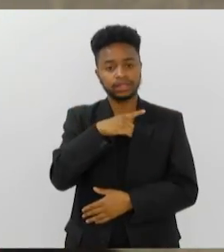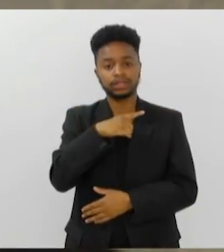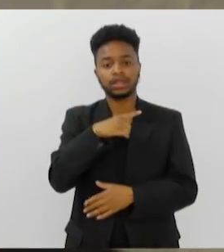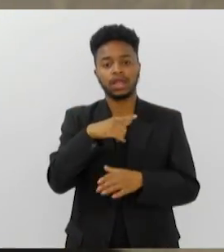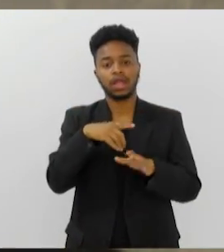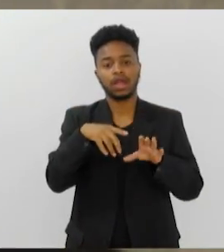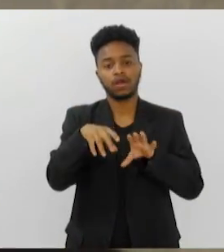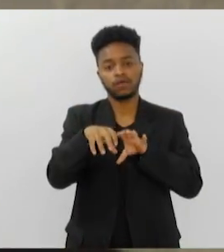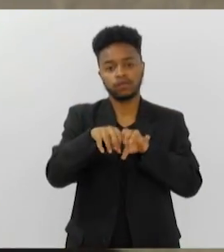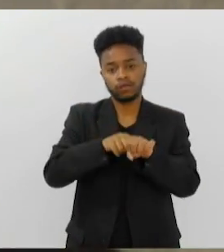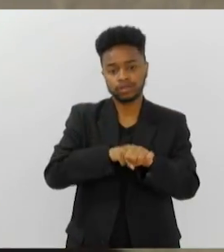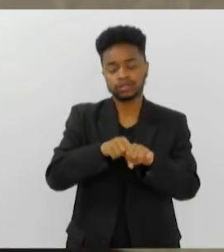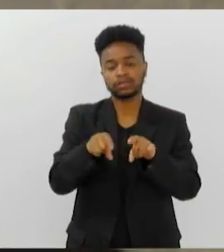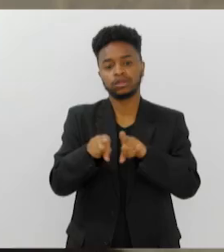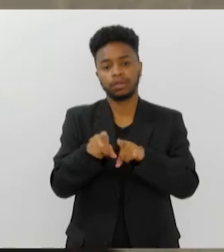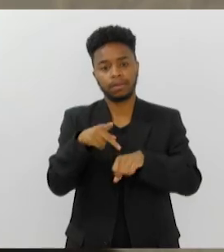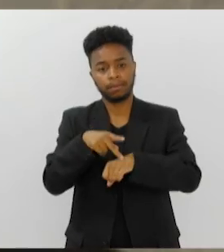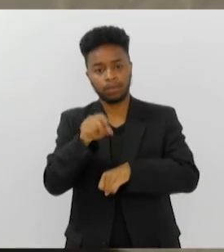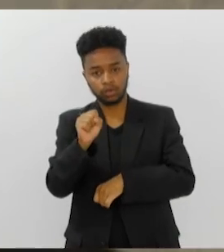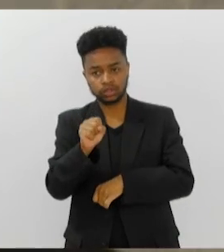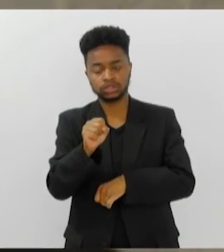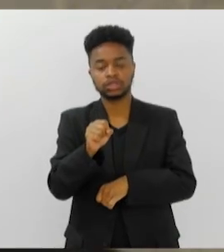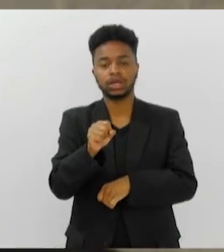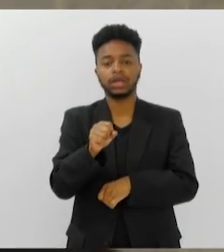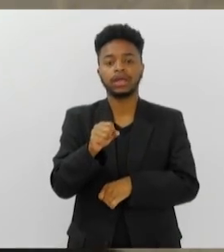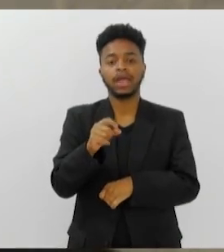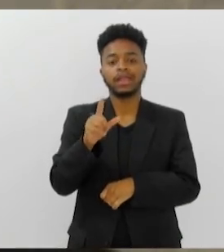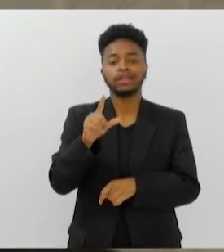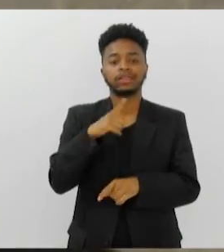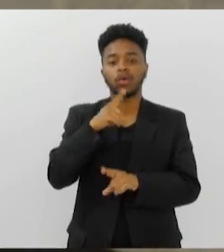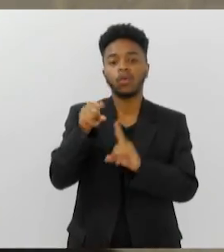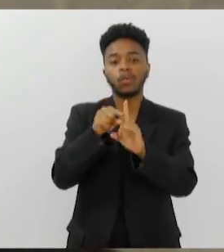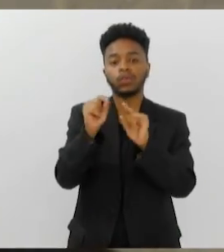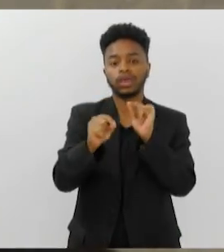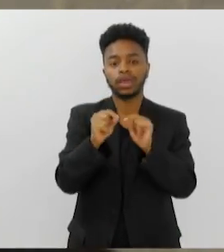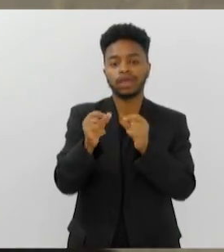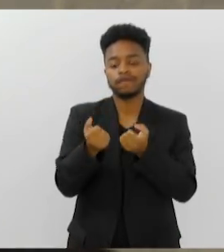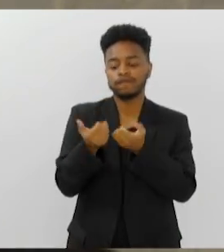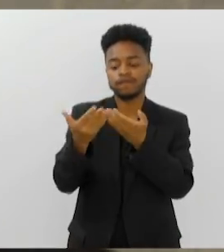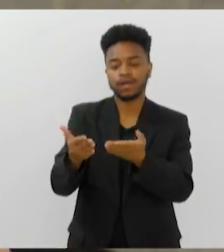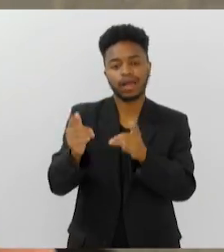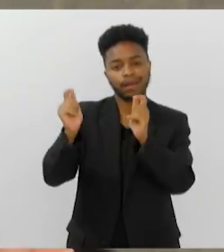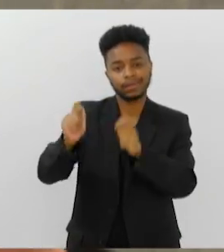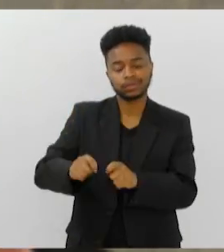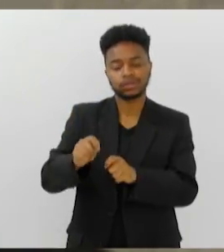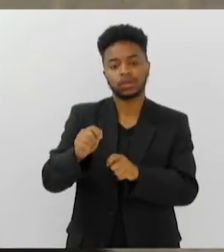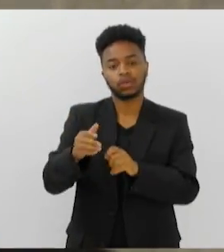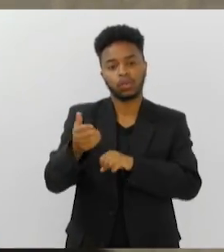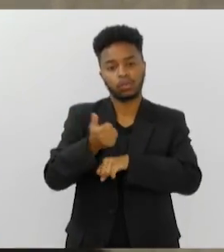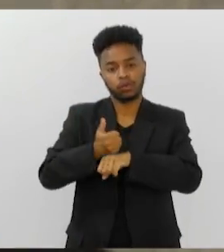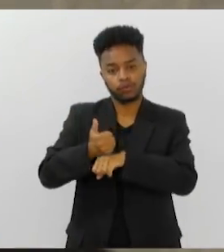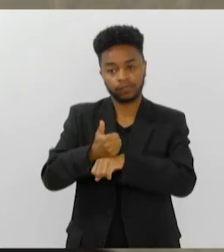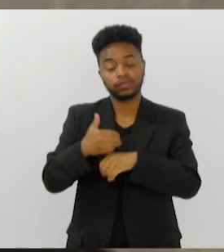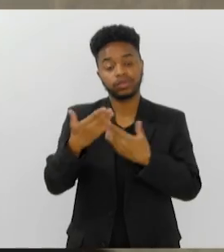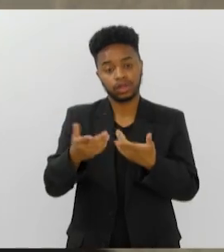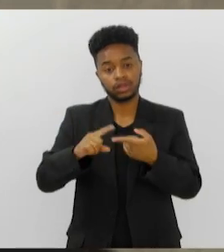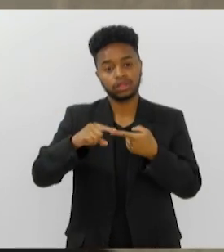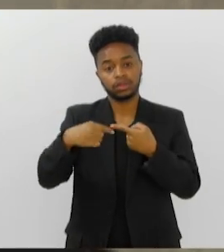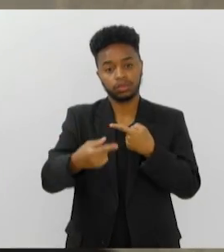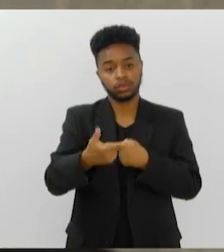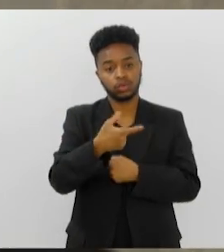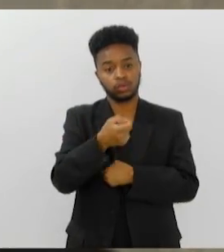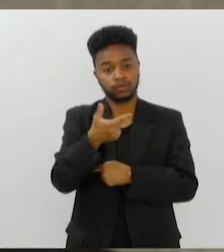a graduação capacitava esse profissional. A partir da regulamentação e a partir de